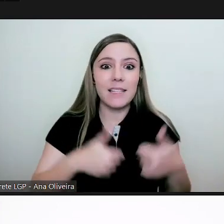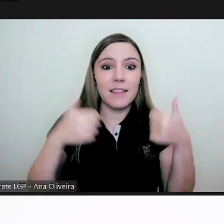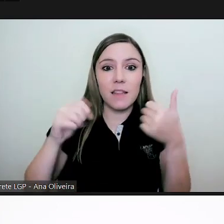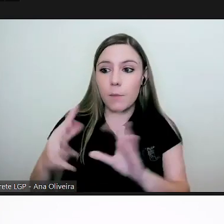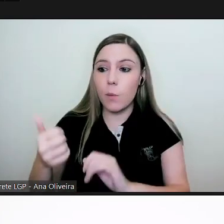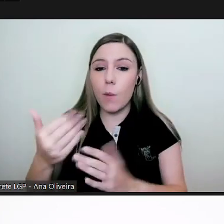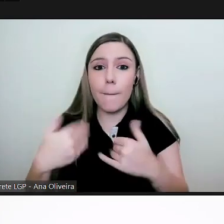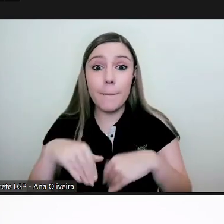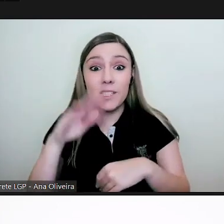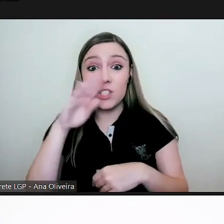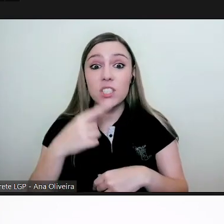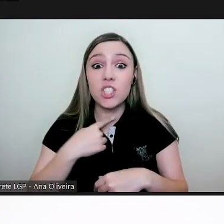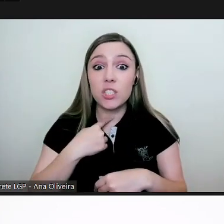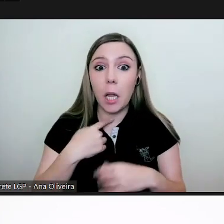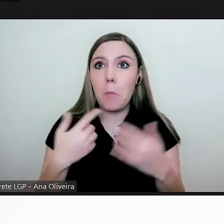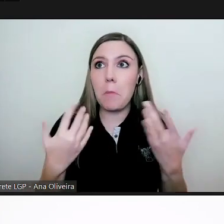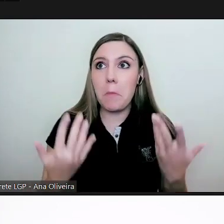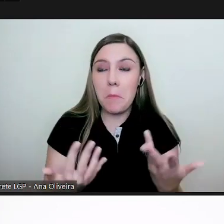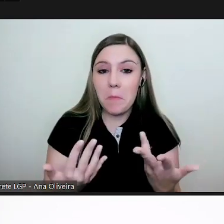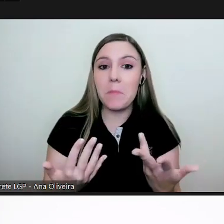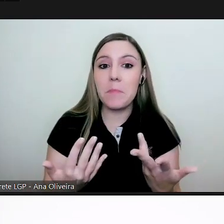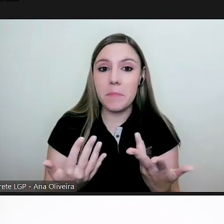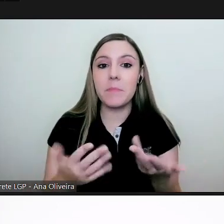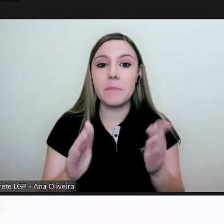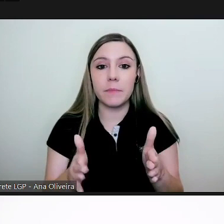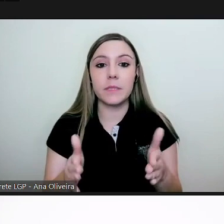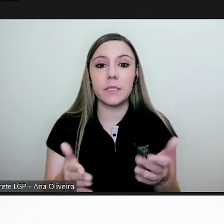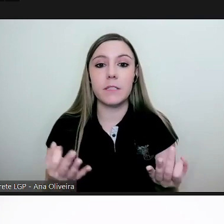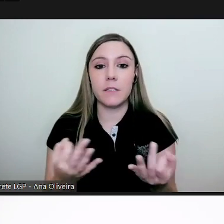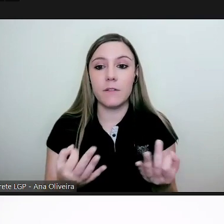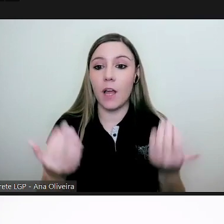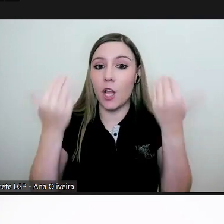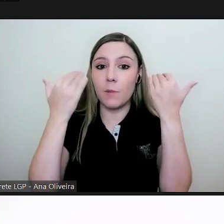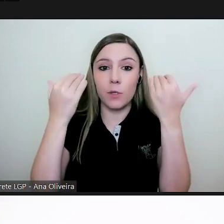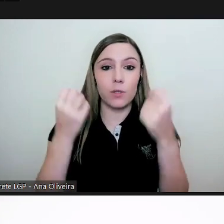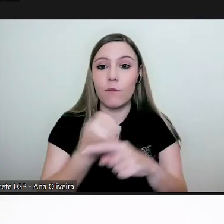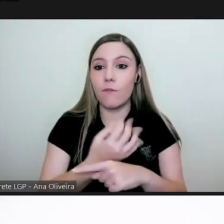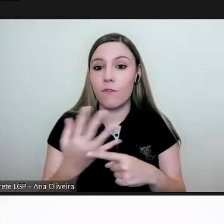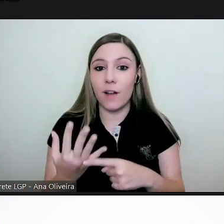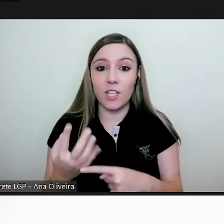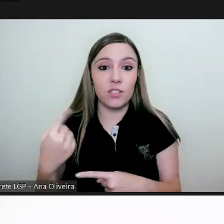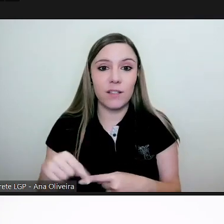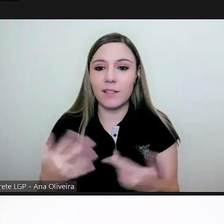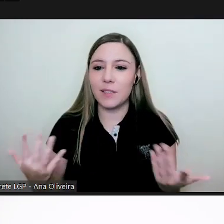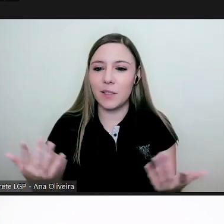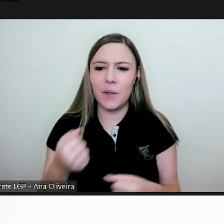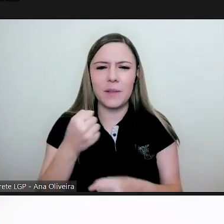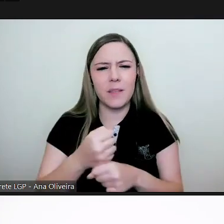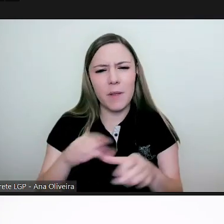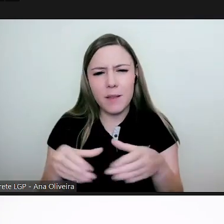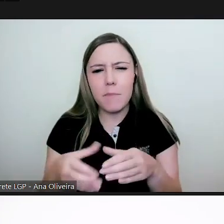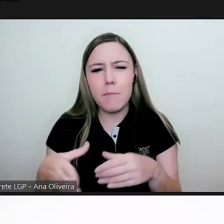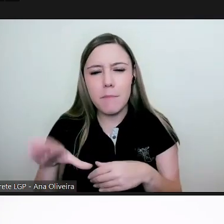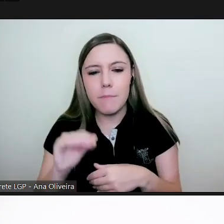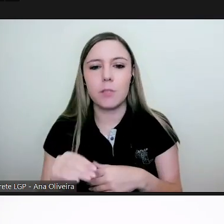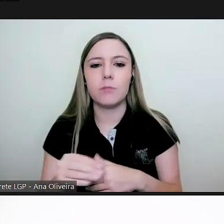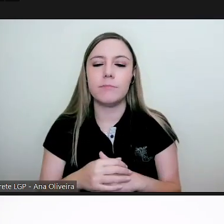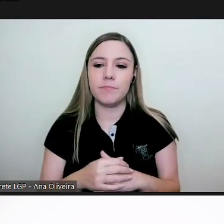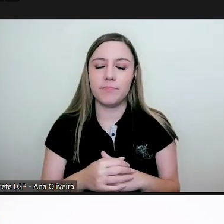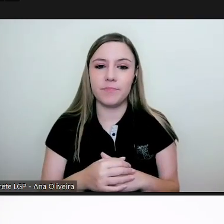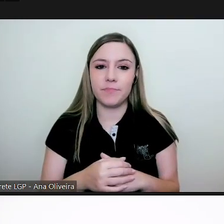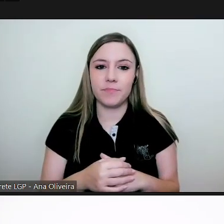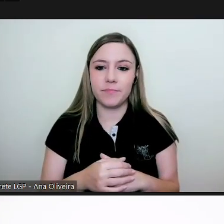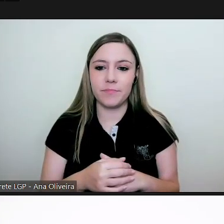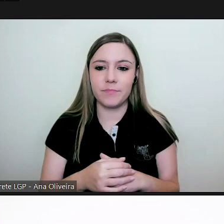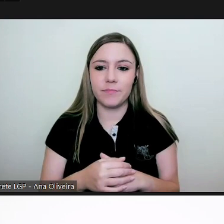sobretudo digitais e alimentam-se de todo o tipo de dados. Portanto, mais trabalho em rede, com